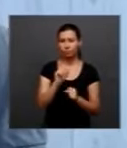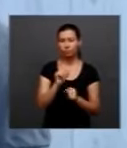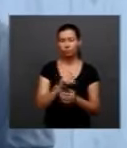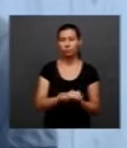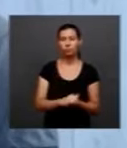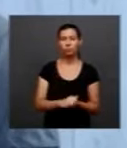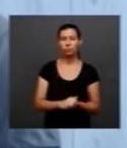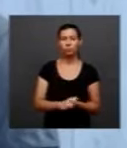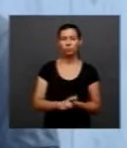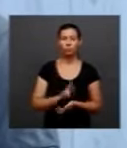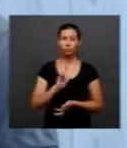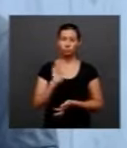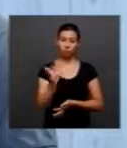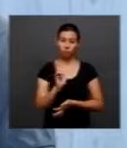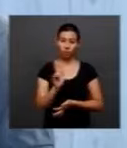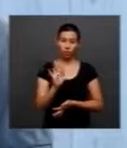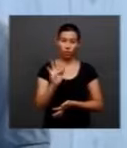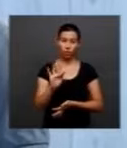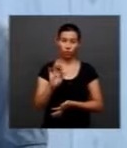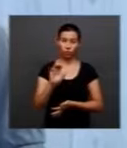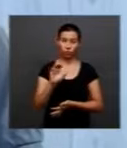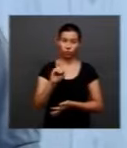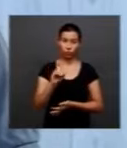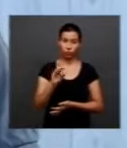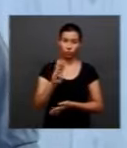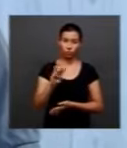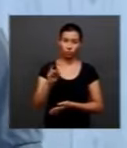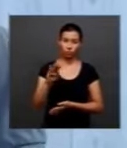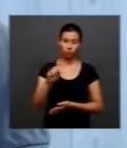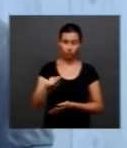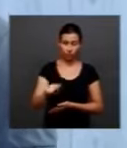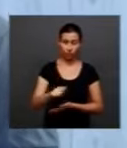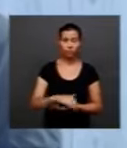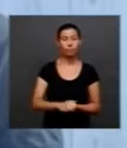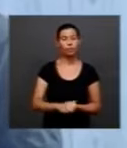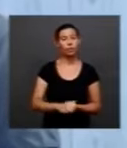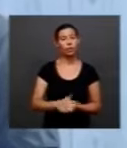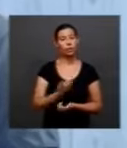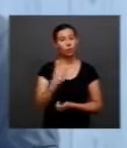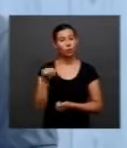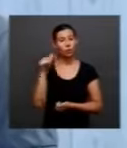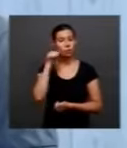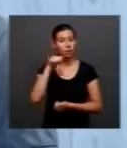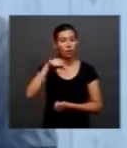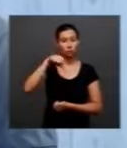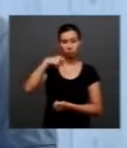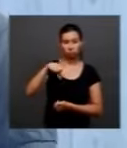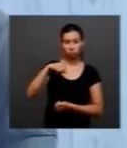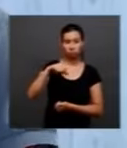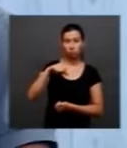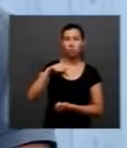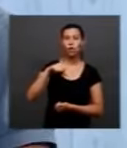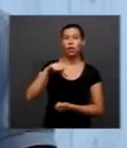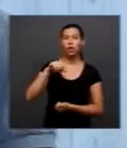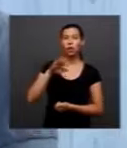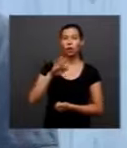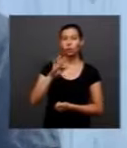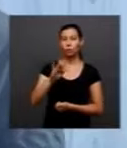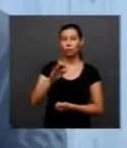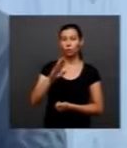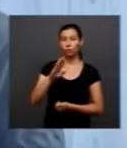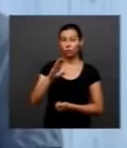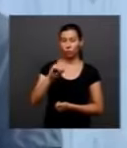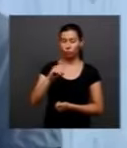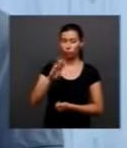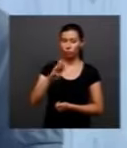ao preconceito contra homens homossexuais, lesbofobia, preconceito contra lésbicas, porque além de serem lésbicas, elas também